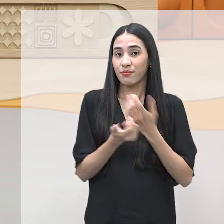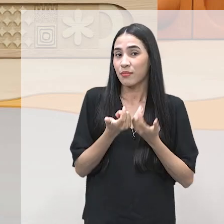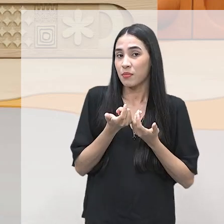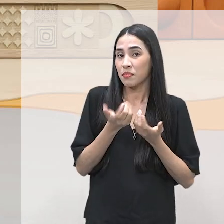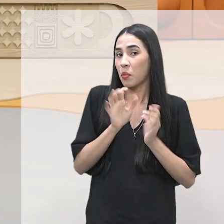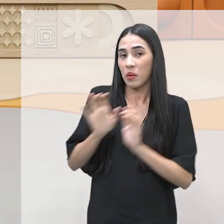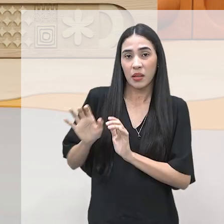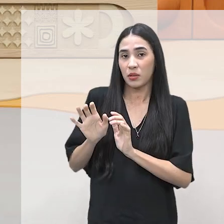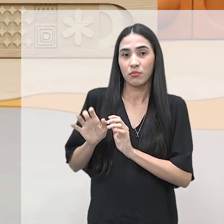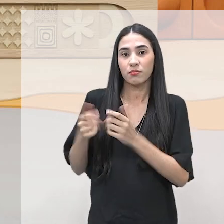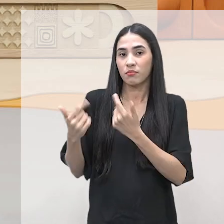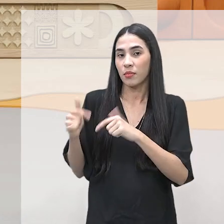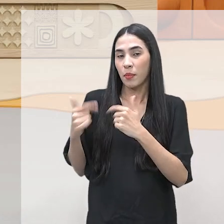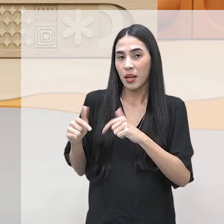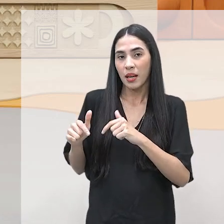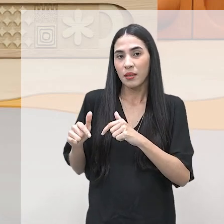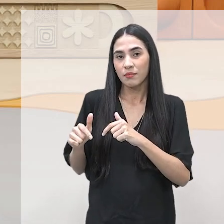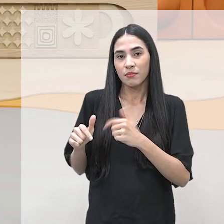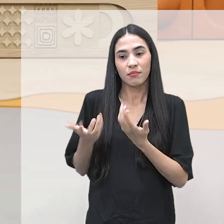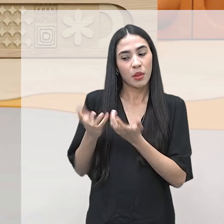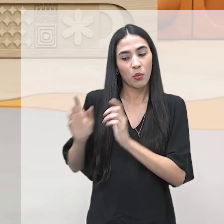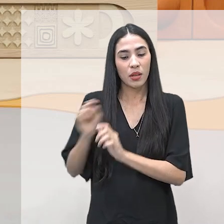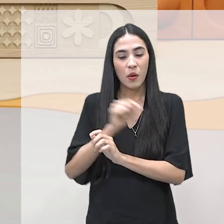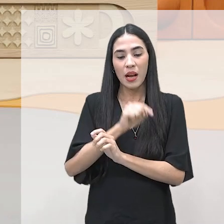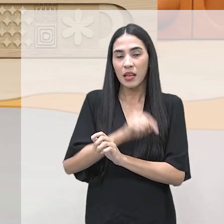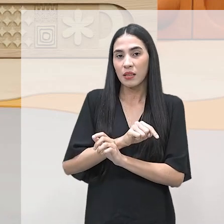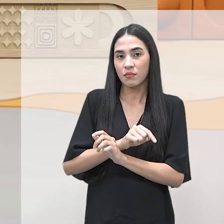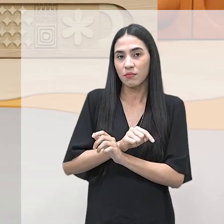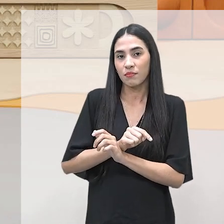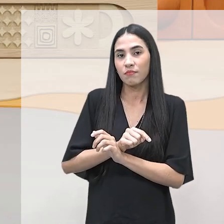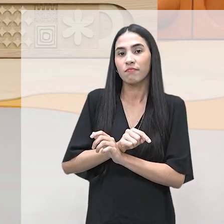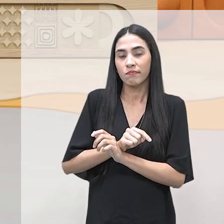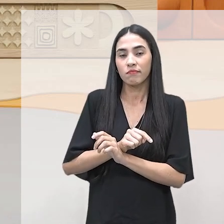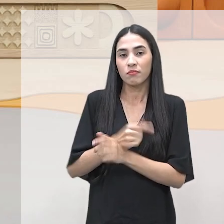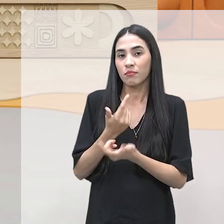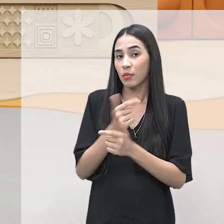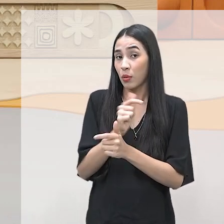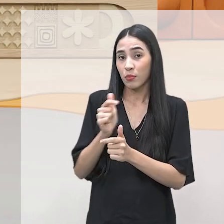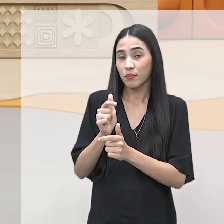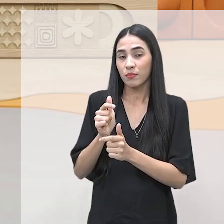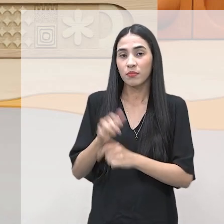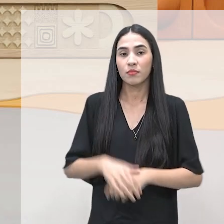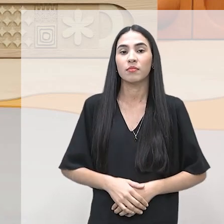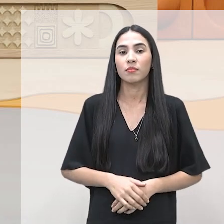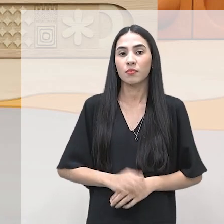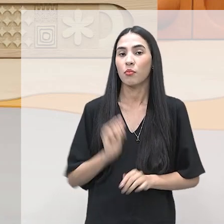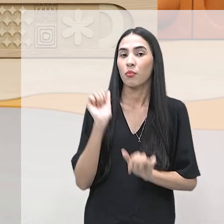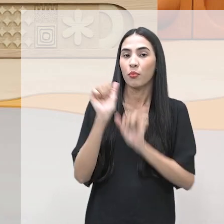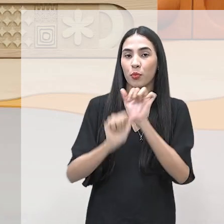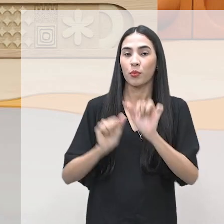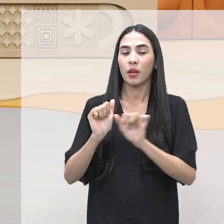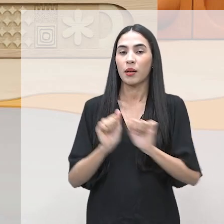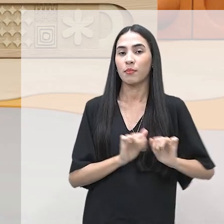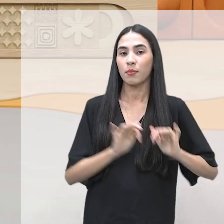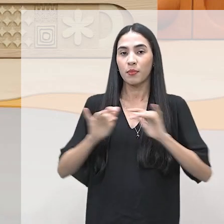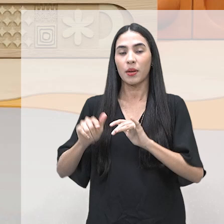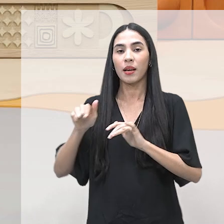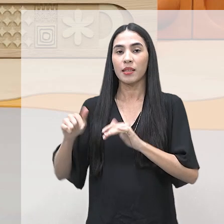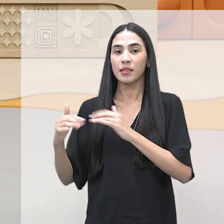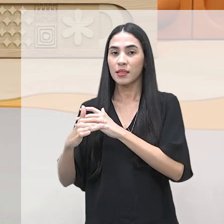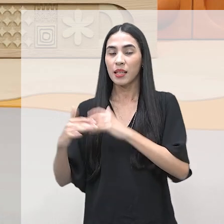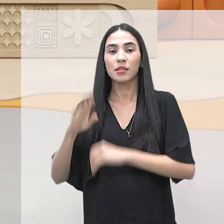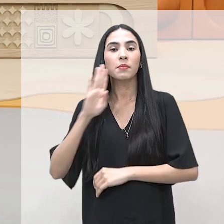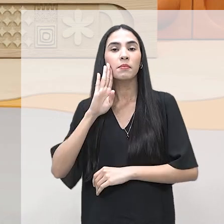queriam continuar trabalhando em suas antigas fazendas, foram para as cidades, principalmente de